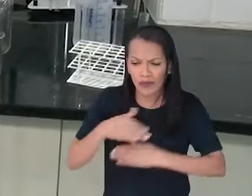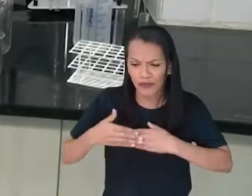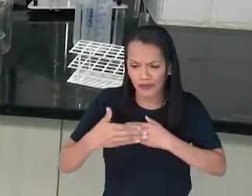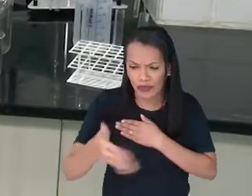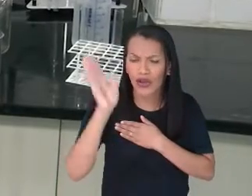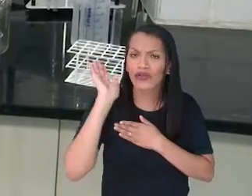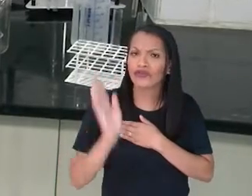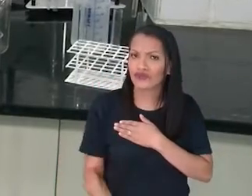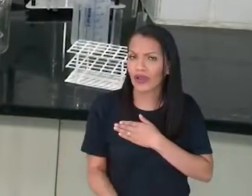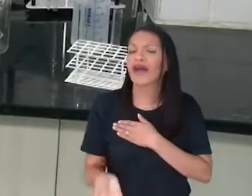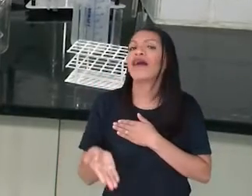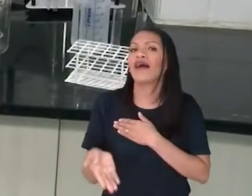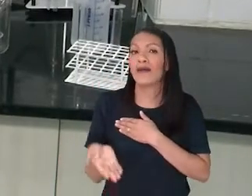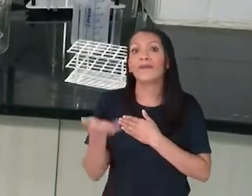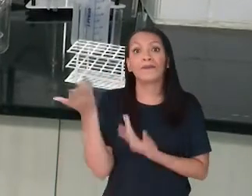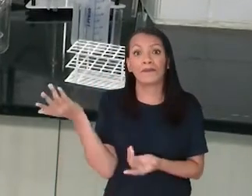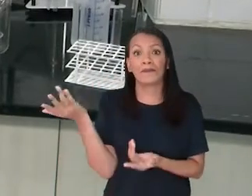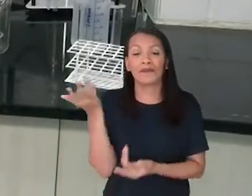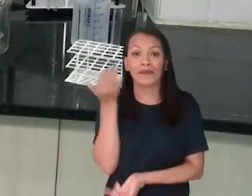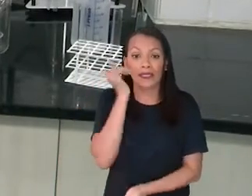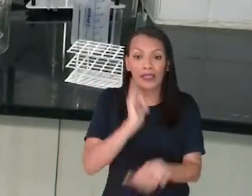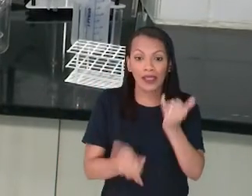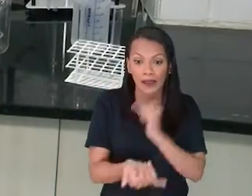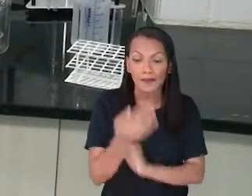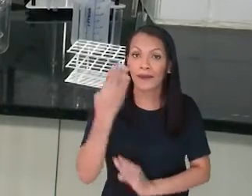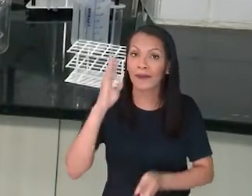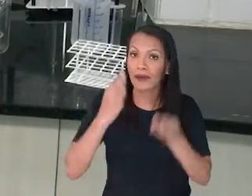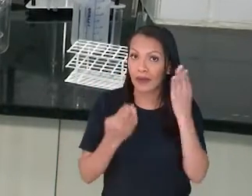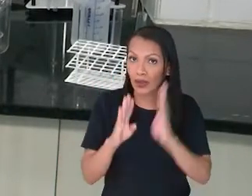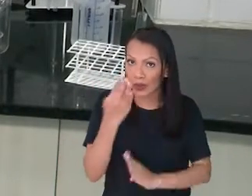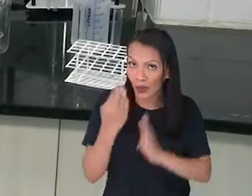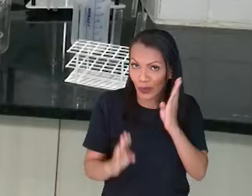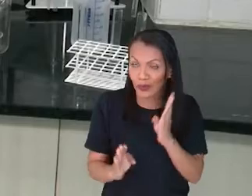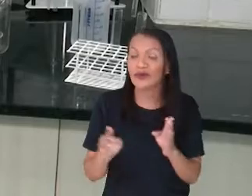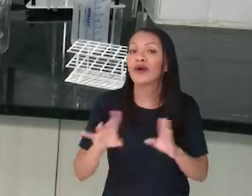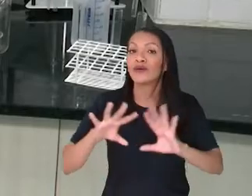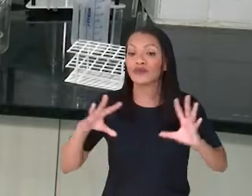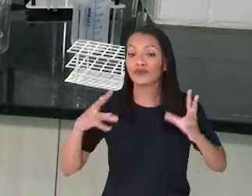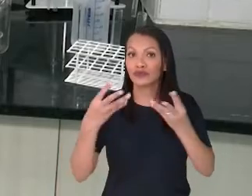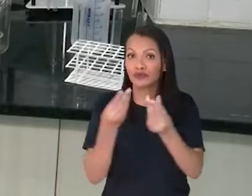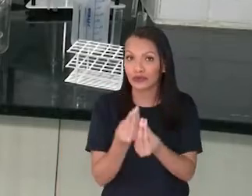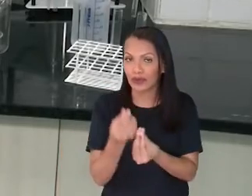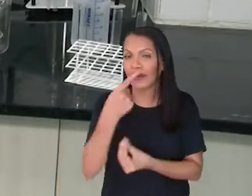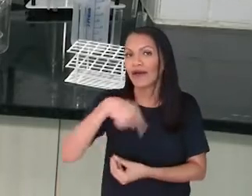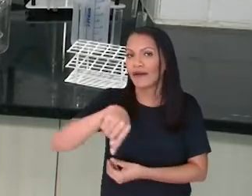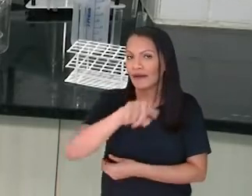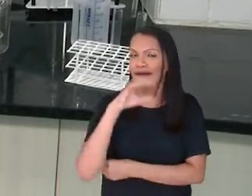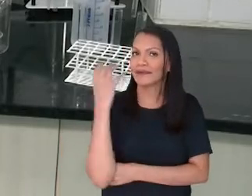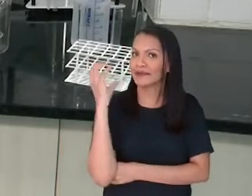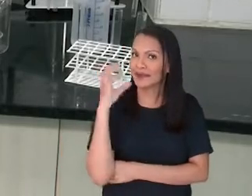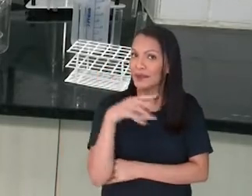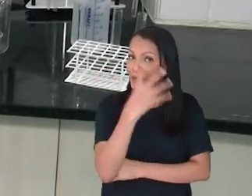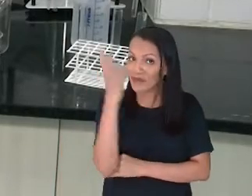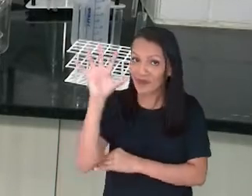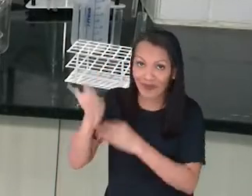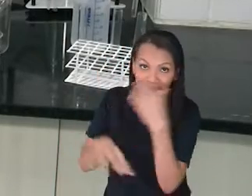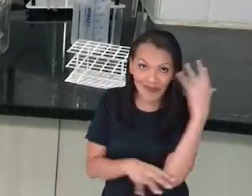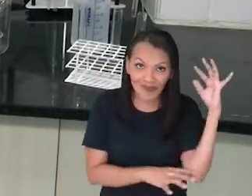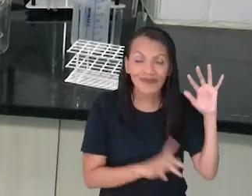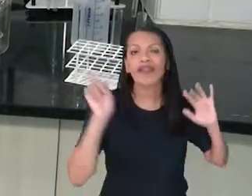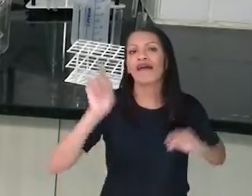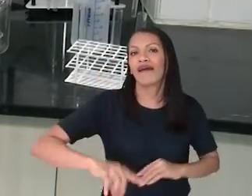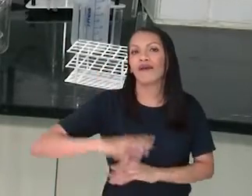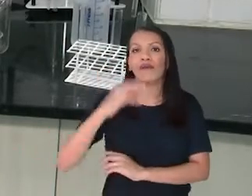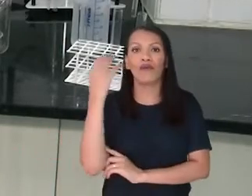estudando química, física e biologia, quando vocês estavam estudando ciências da natureza. Então, essa ciência